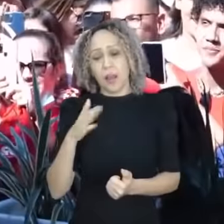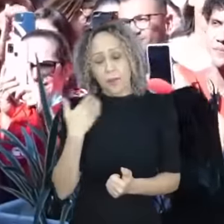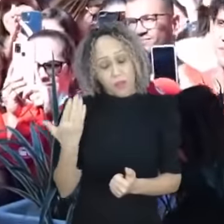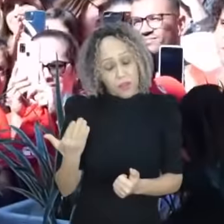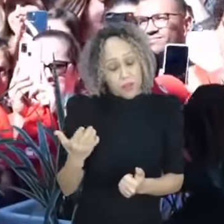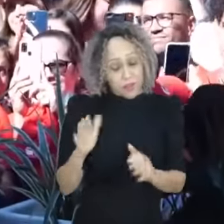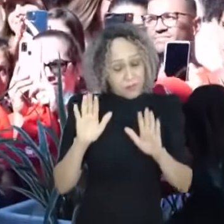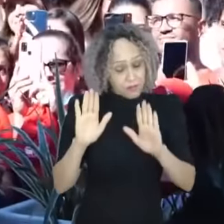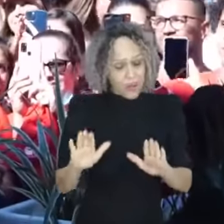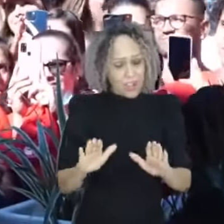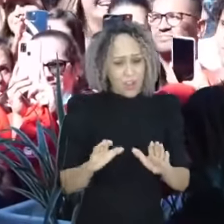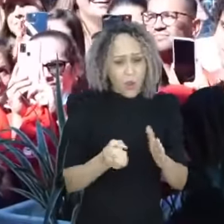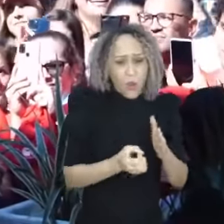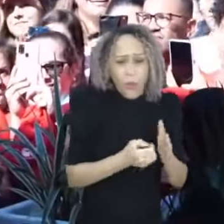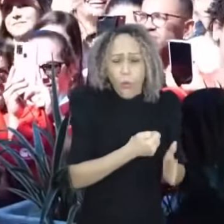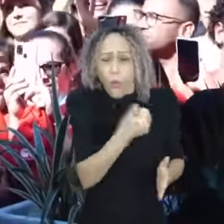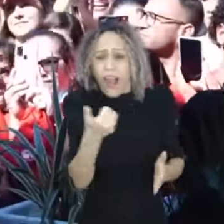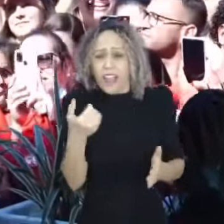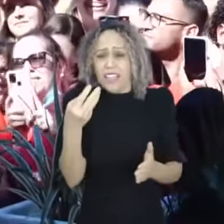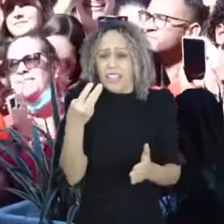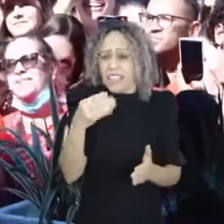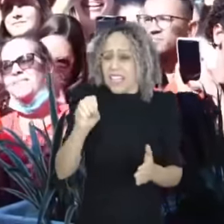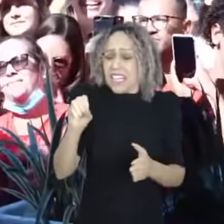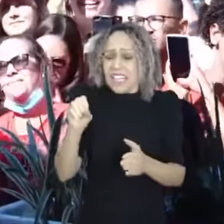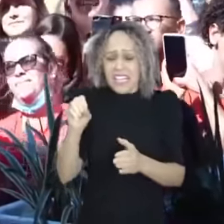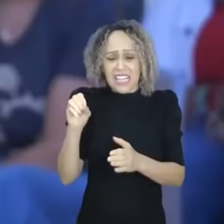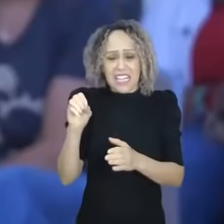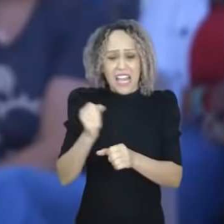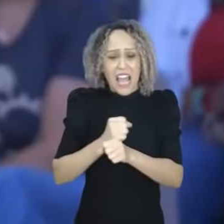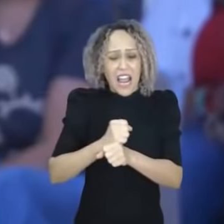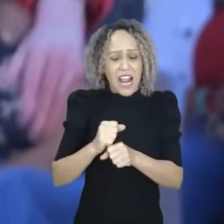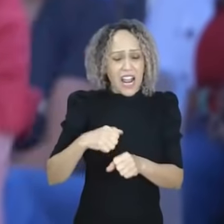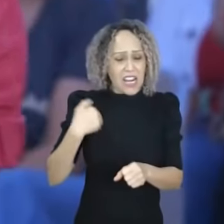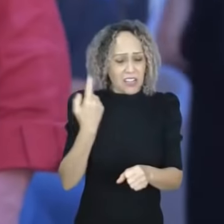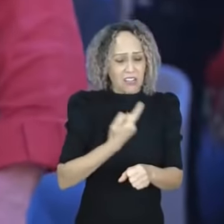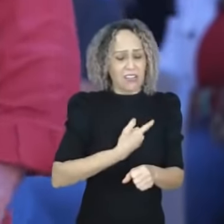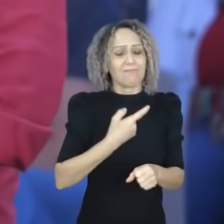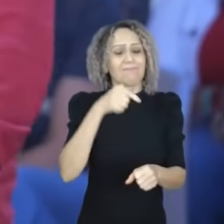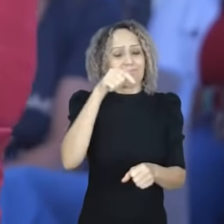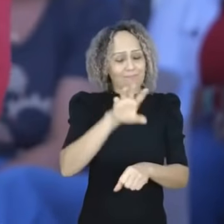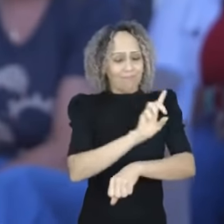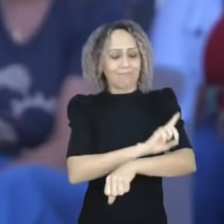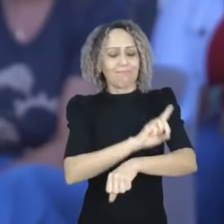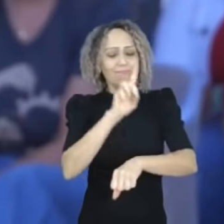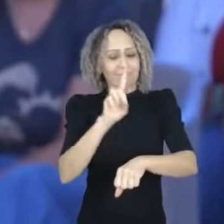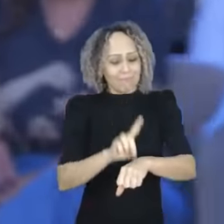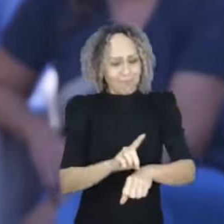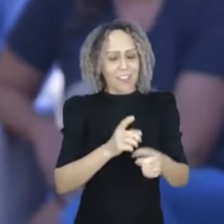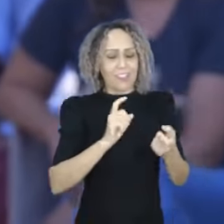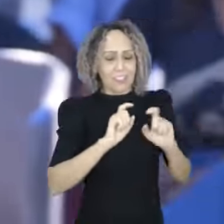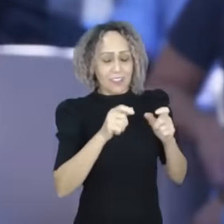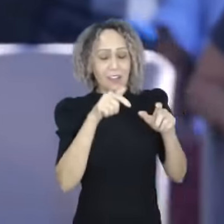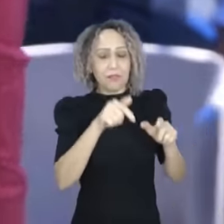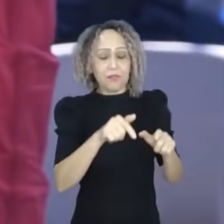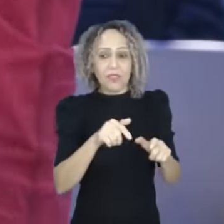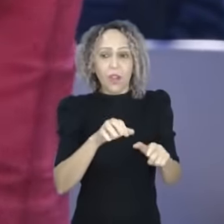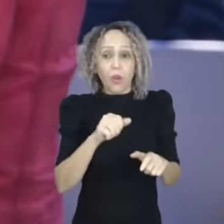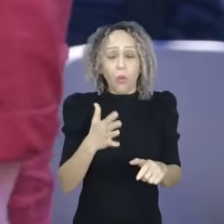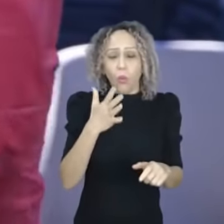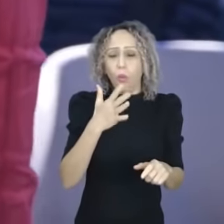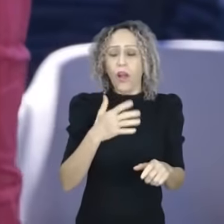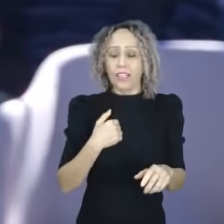gente governou essa cidade aqui. E quando eu vim aqui, as pessoas diziam: está vendo aquele posto ali? Foi o PT